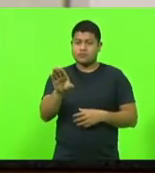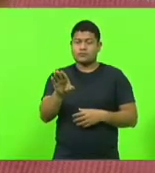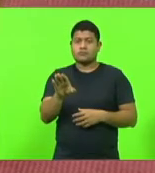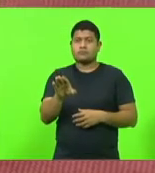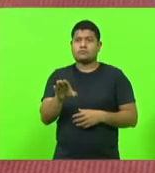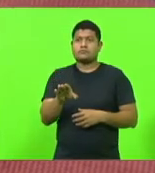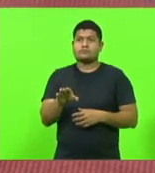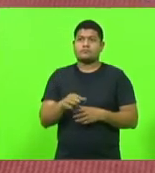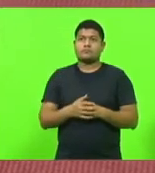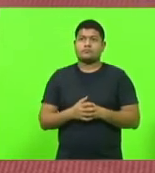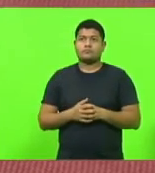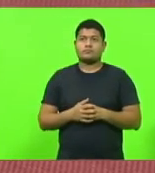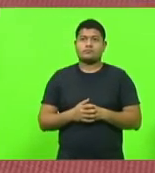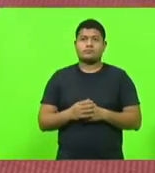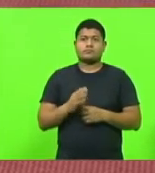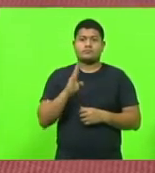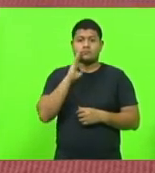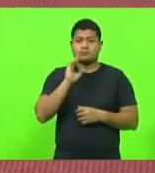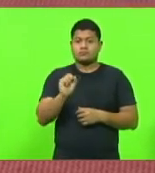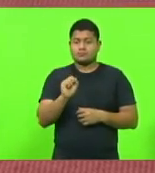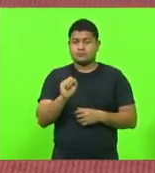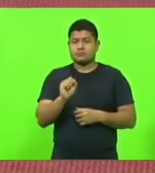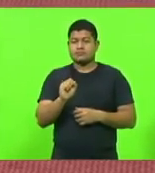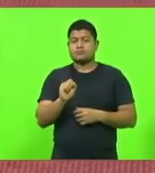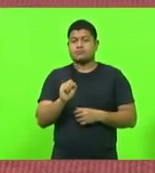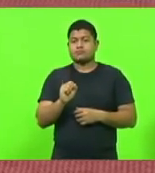palavra. Deputado Bruno Souza.